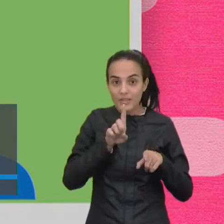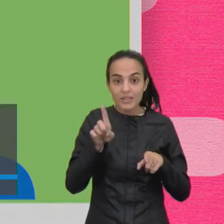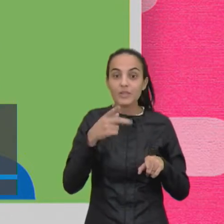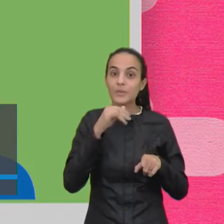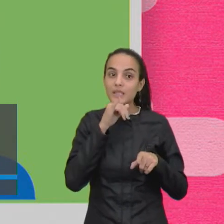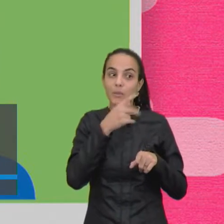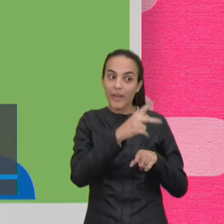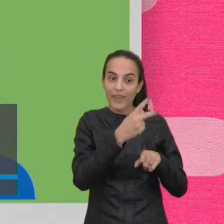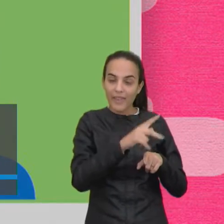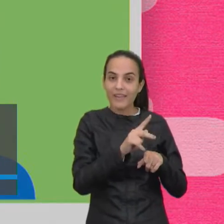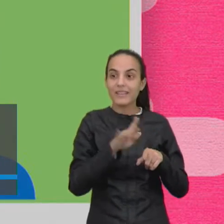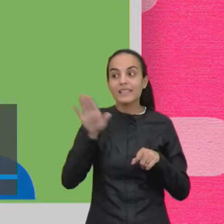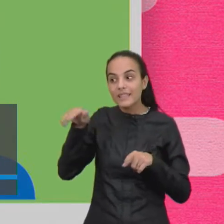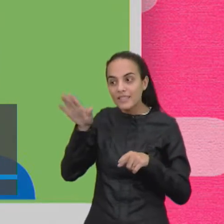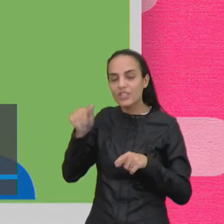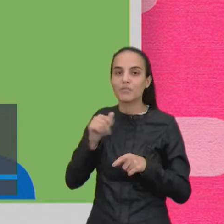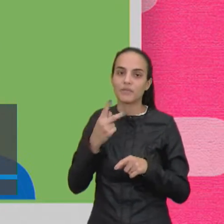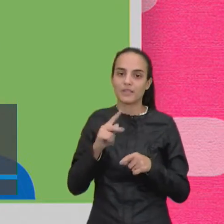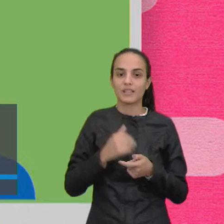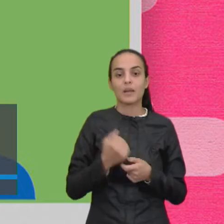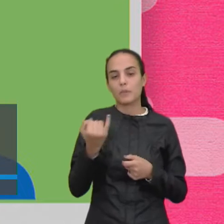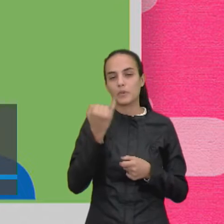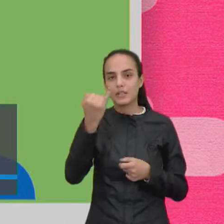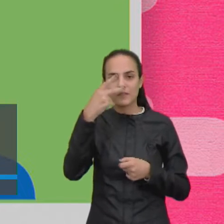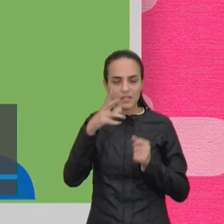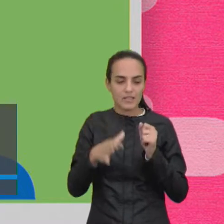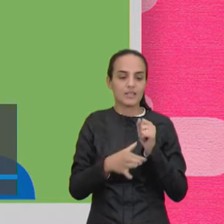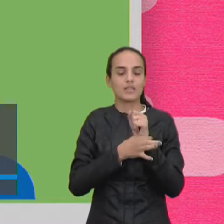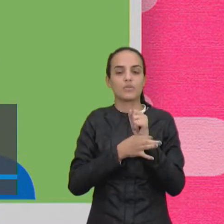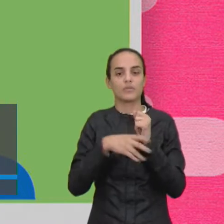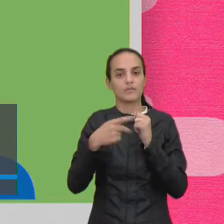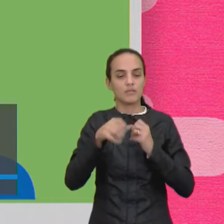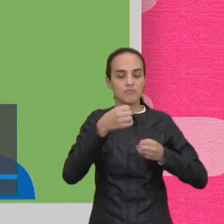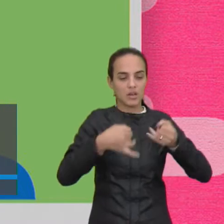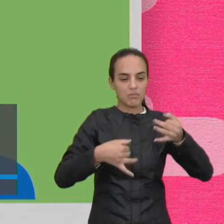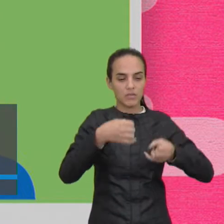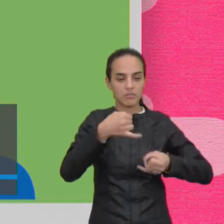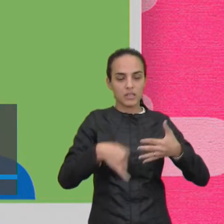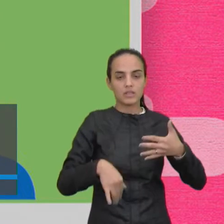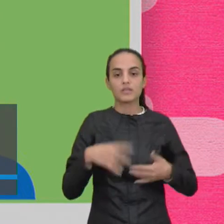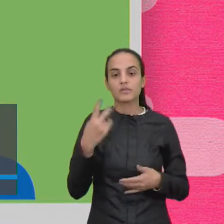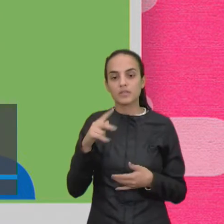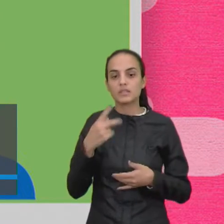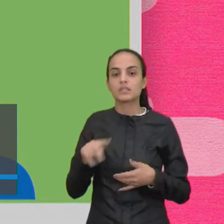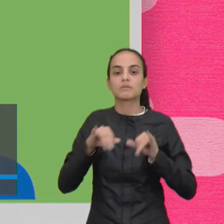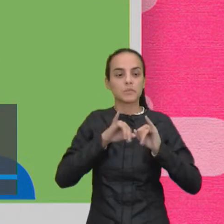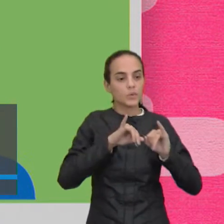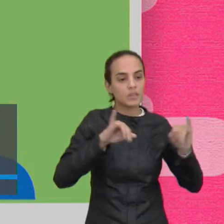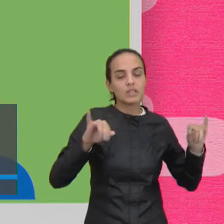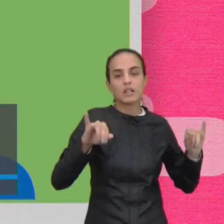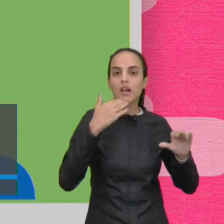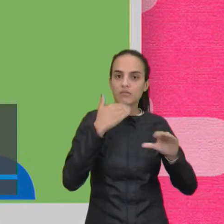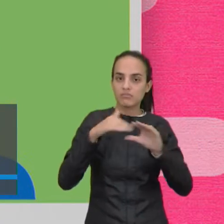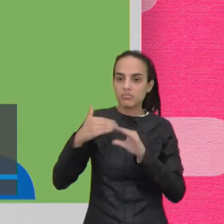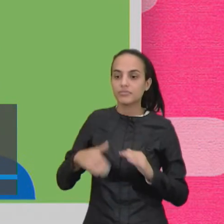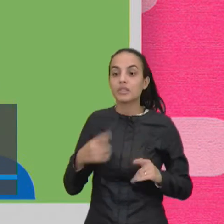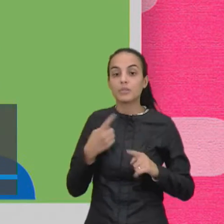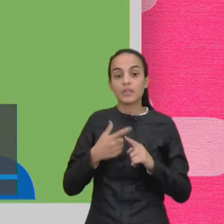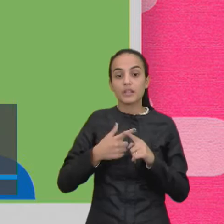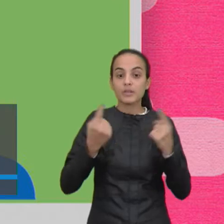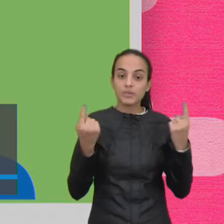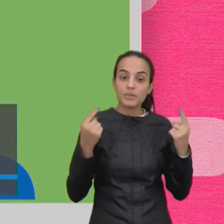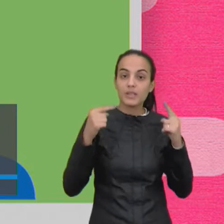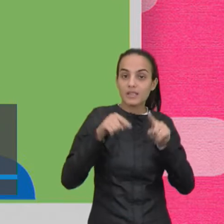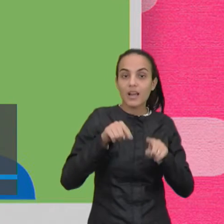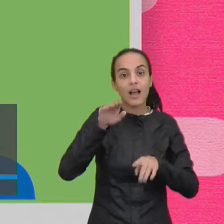Por isso a importância de você ter tanto de segurança no que você vai falar, do que você vai publicar, porque os parceiros